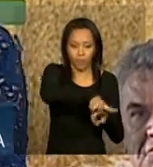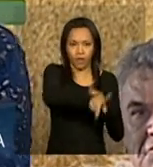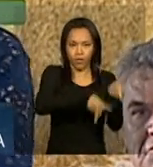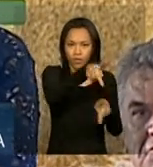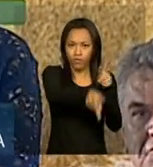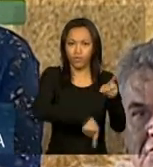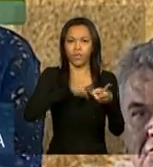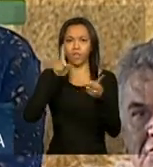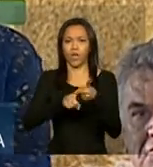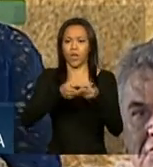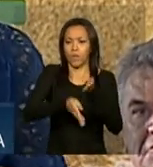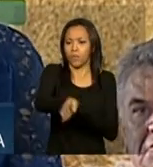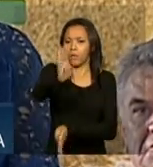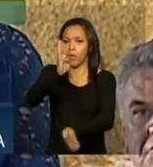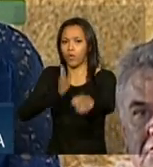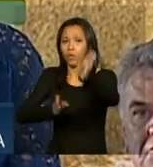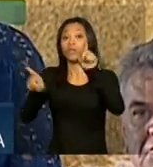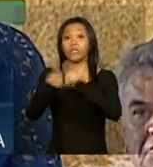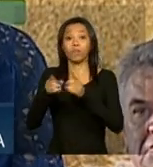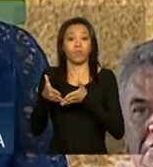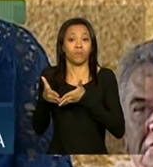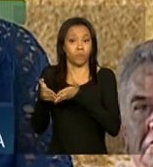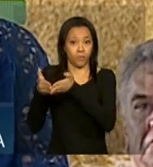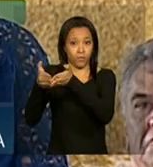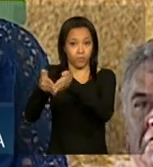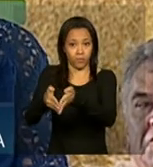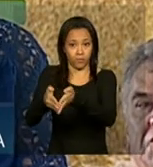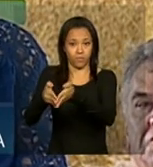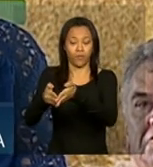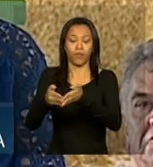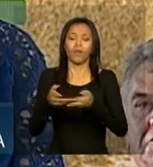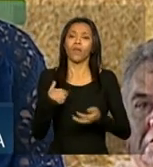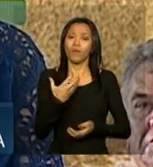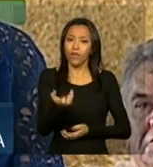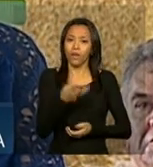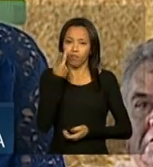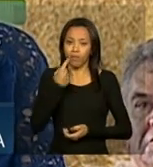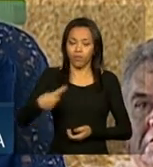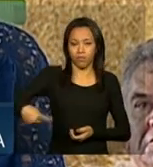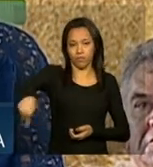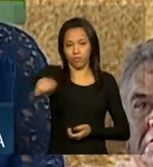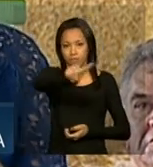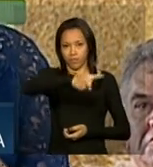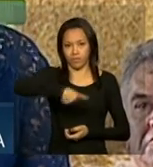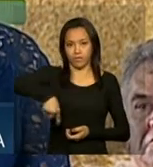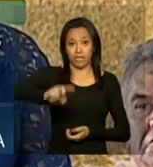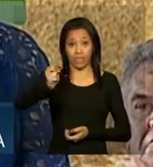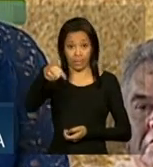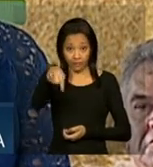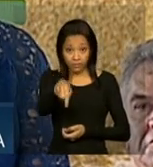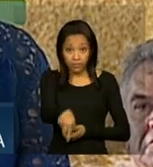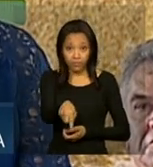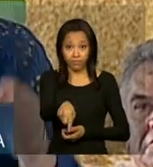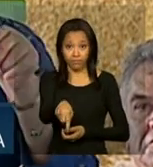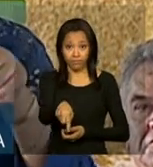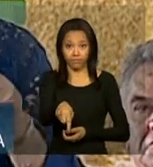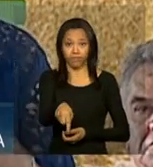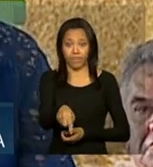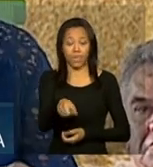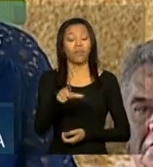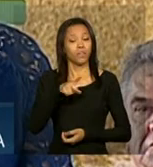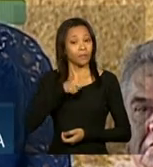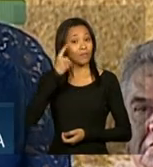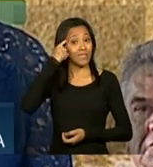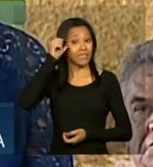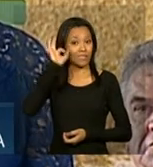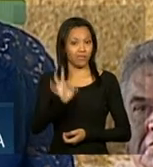ferrovia, rodovia e hidrovia. Eu quero dizer para vocês que aqui, e eu tenho